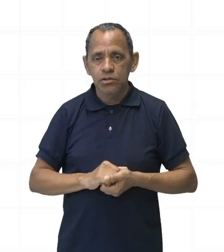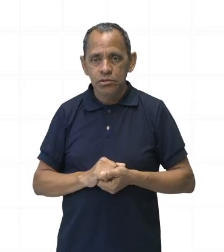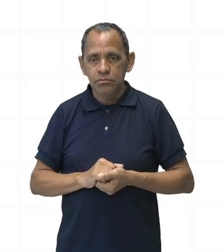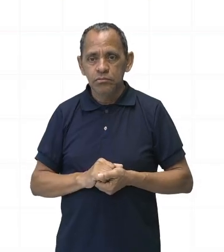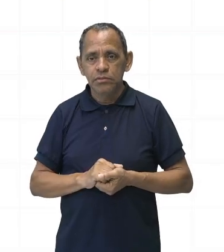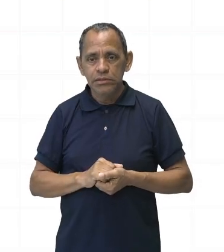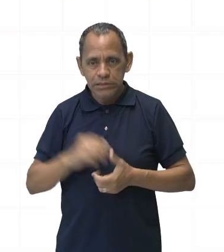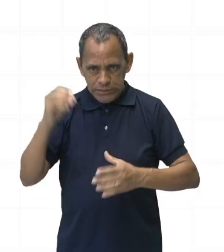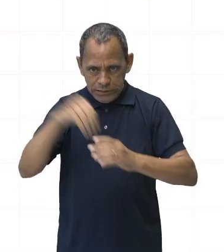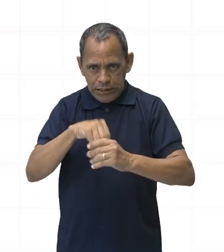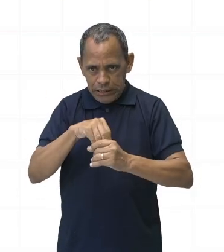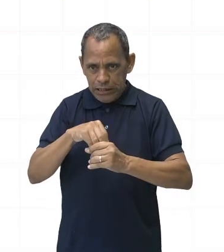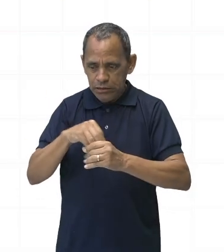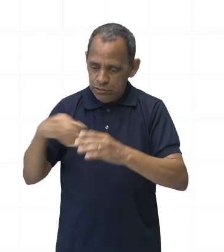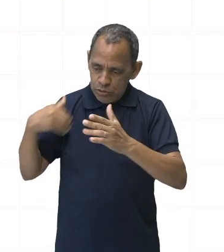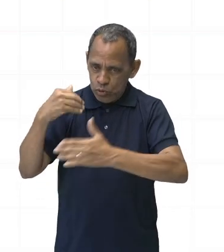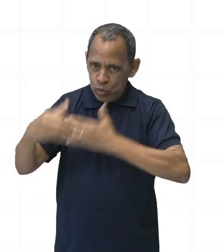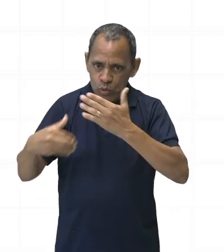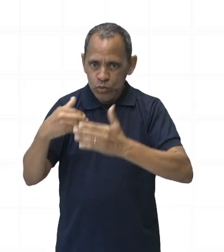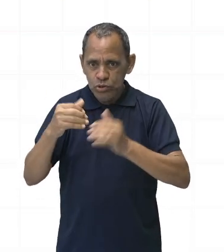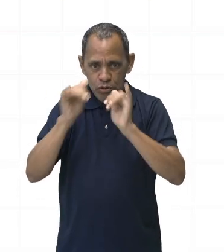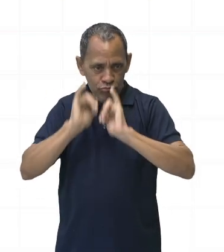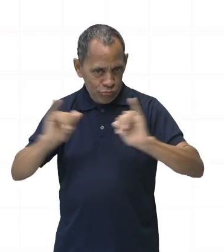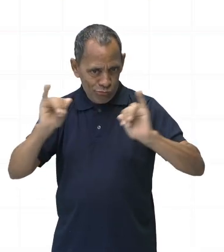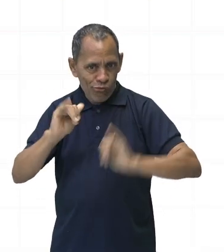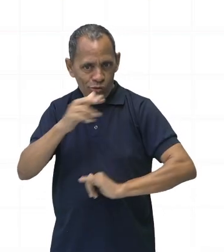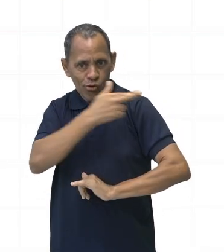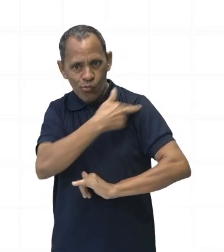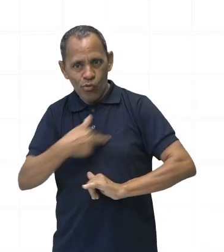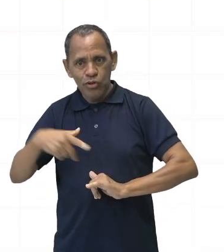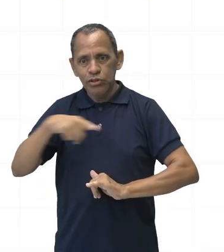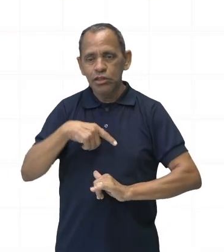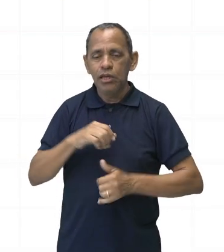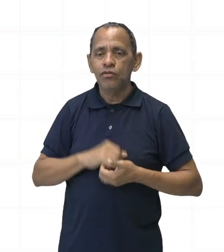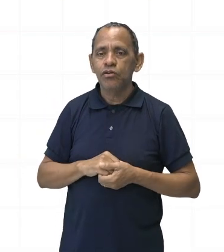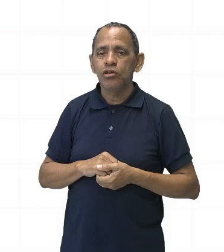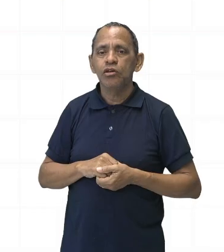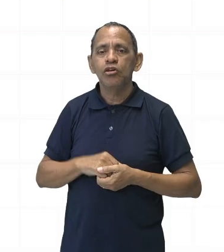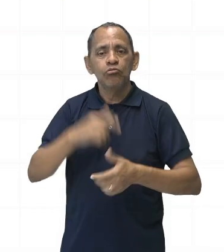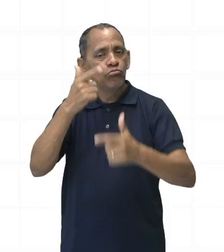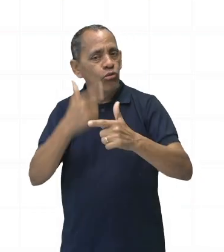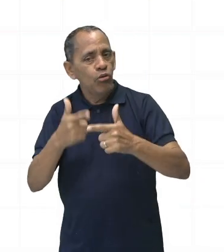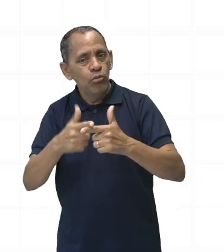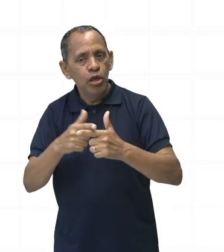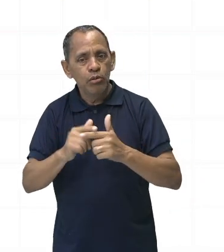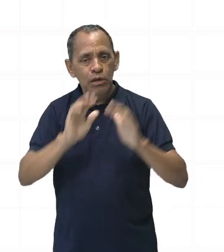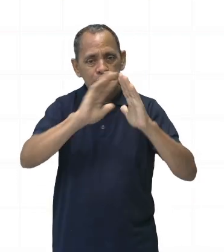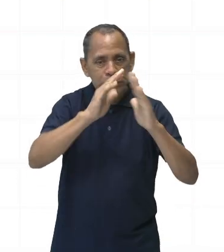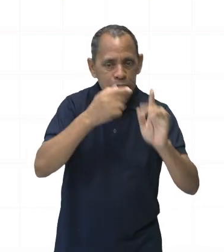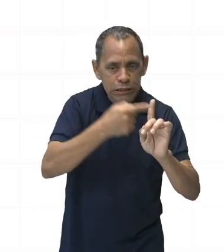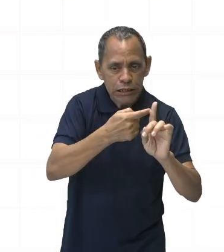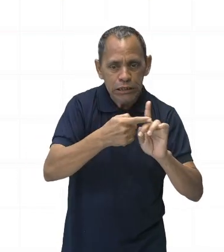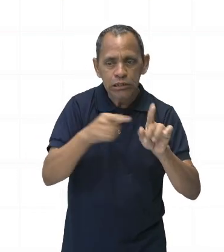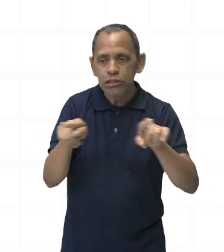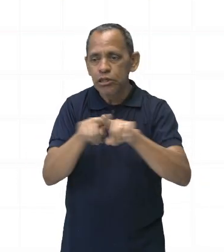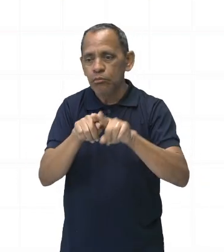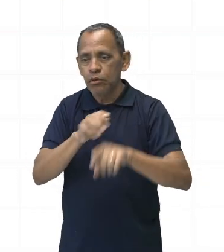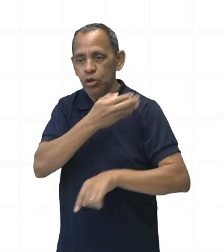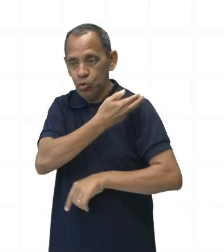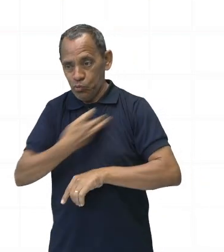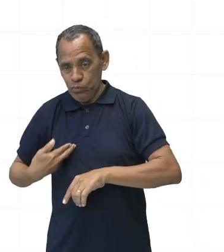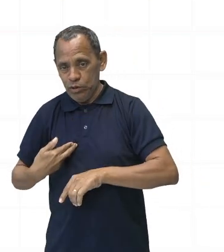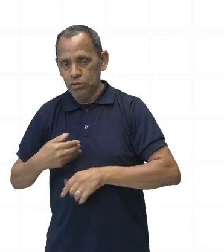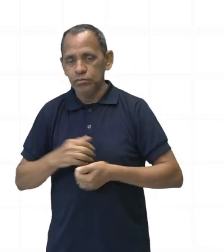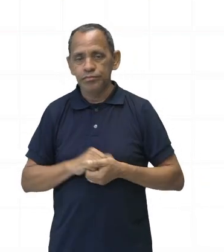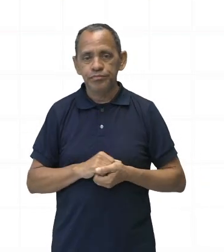nesse processo de proclamação da República, houve também uma desavença entre a Igreja Católica e o governo,